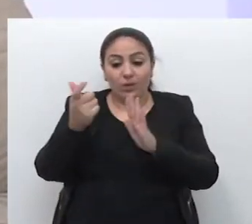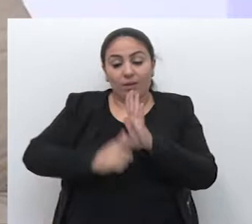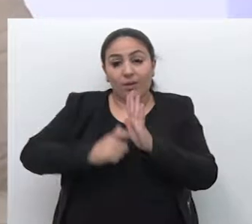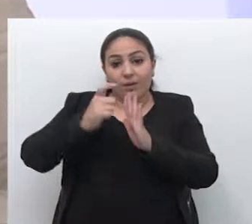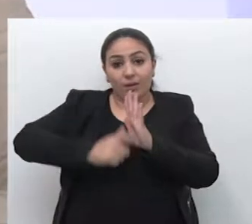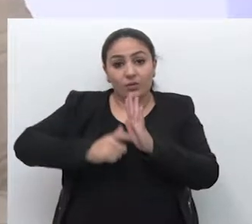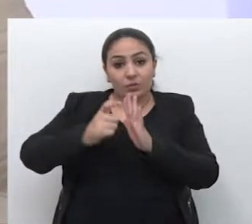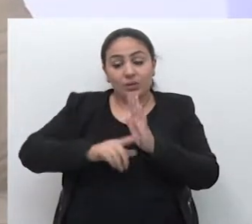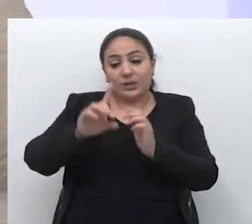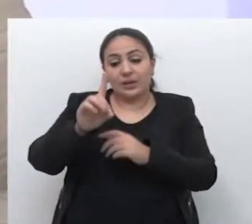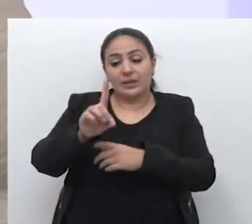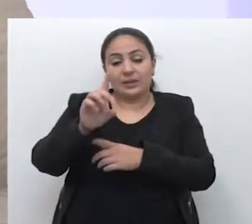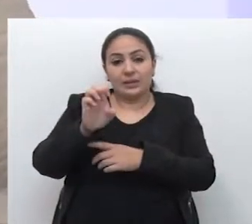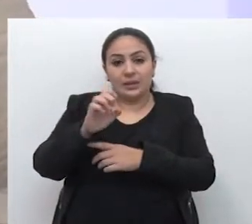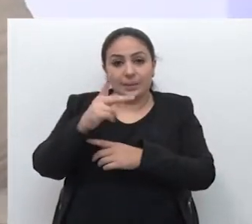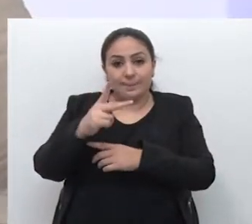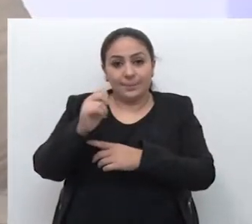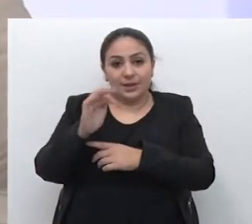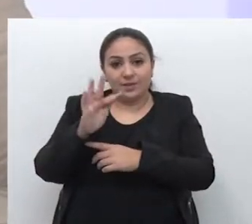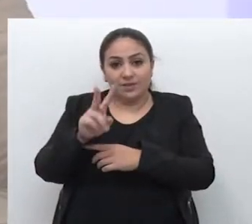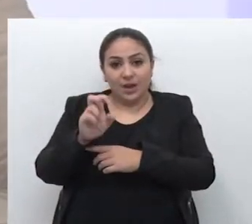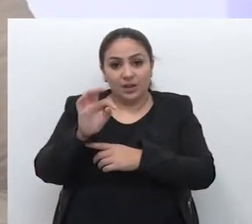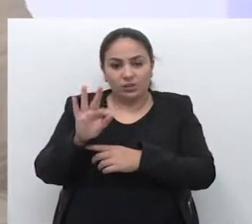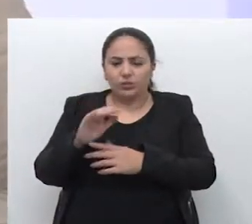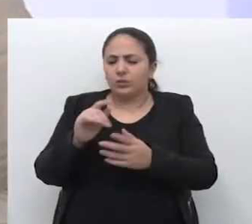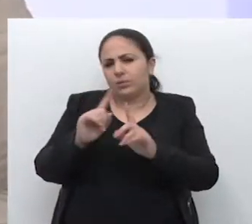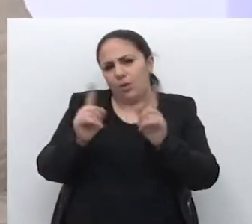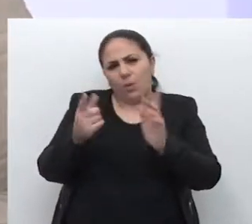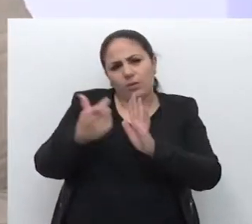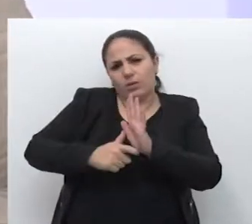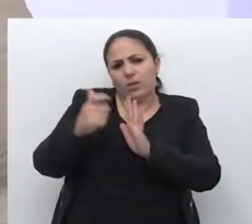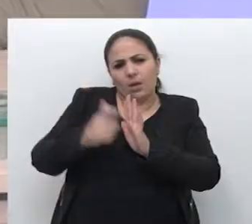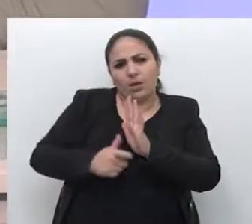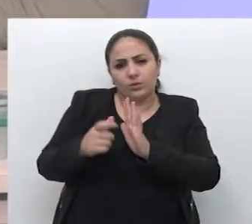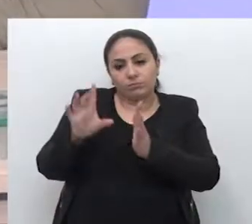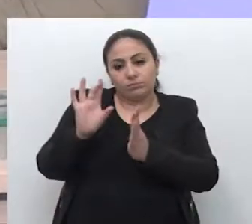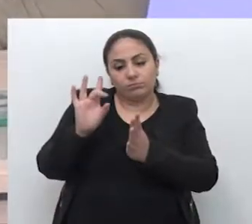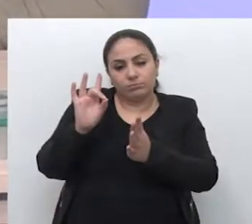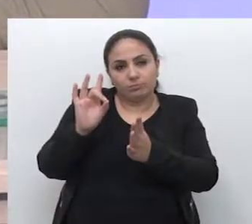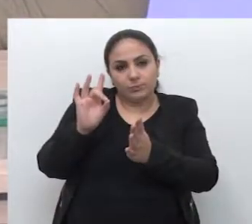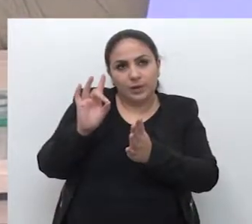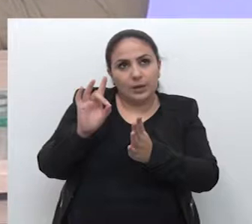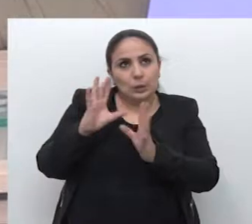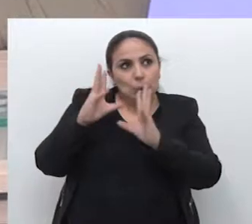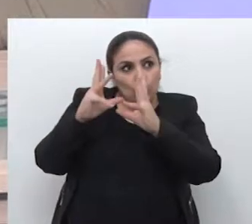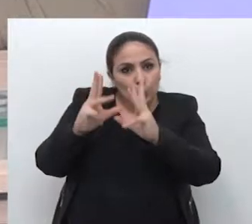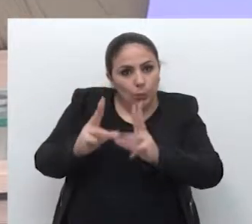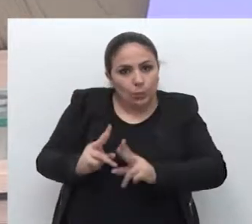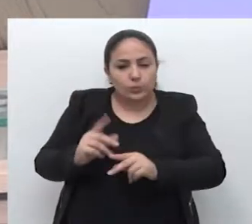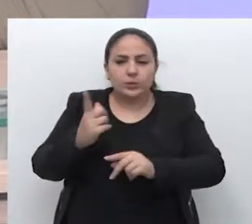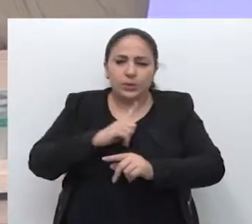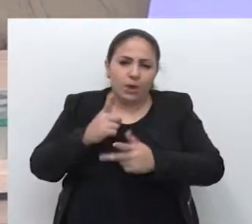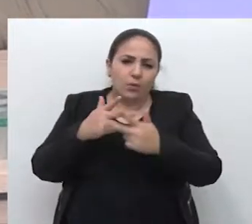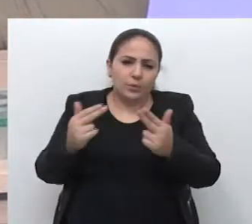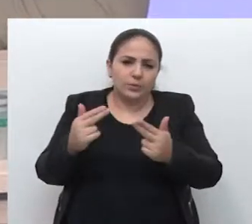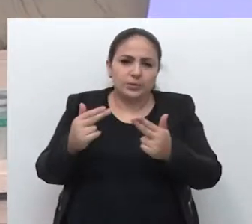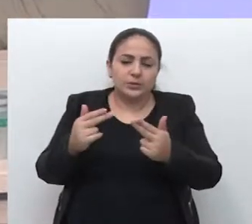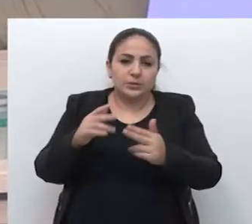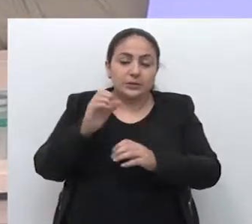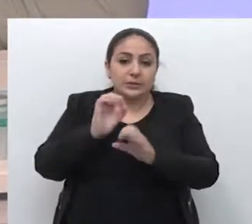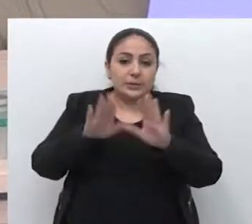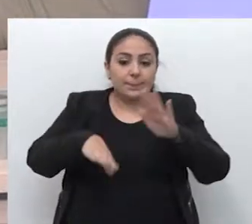temos dados aí do DPVAT, que embora não sejam dados totalitários, né, que tem